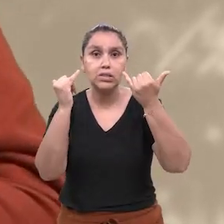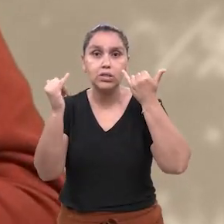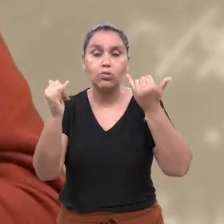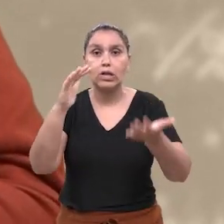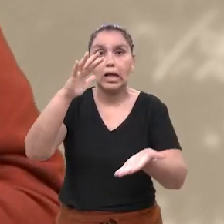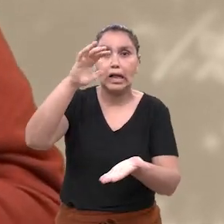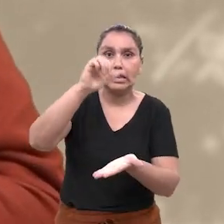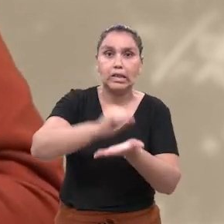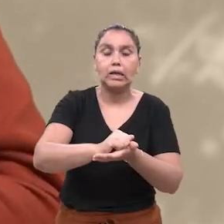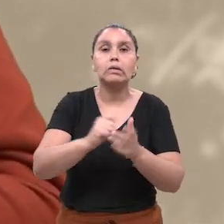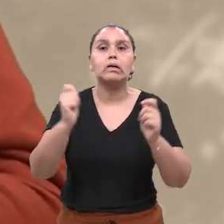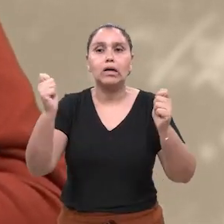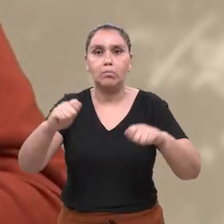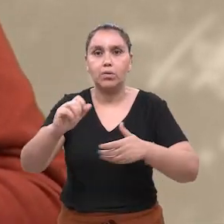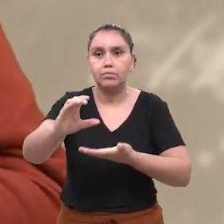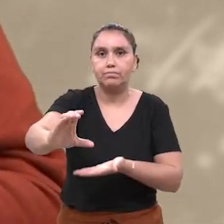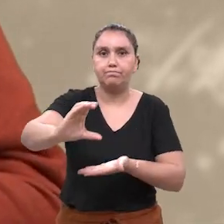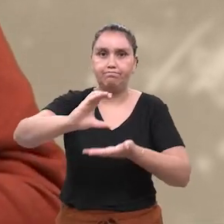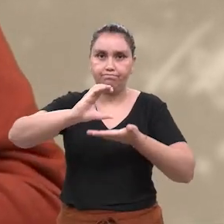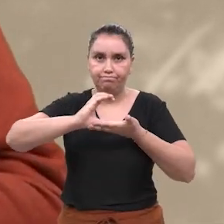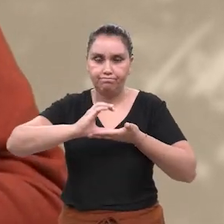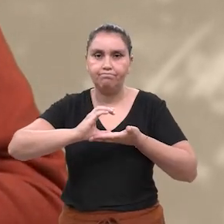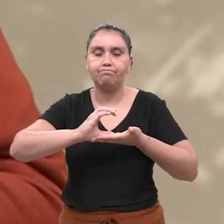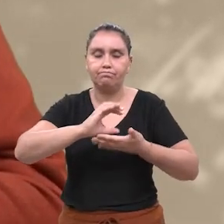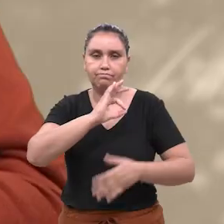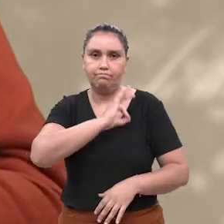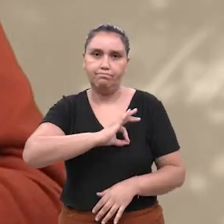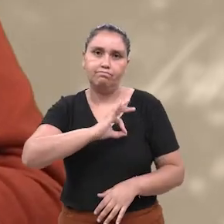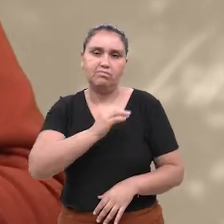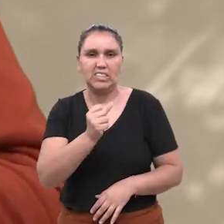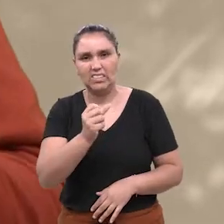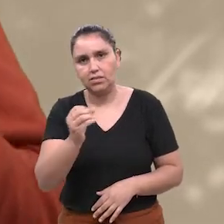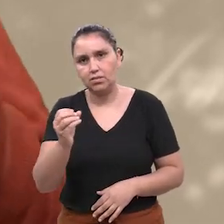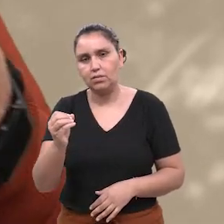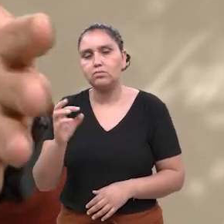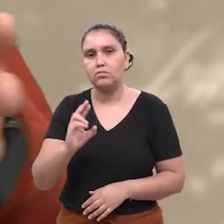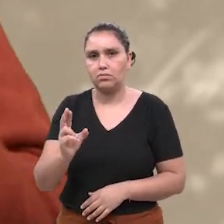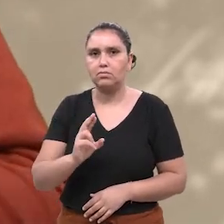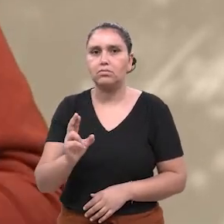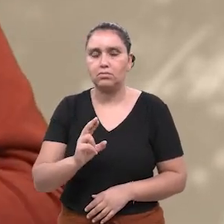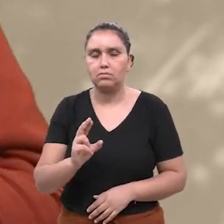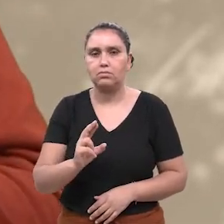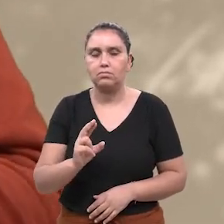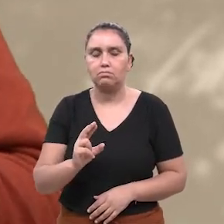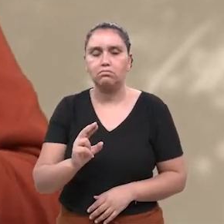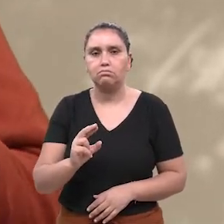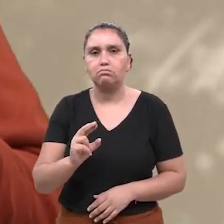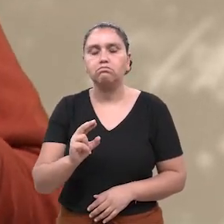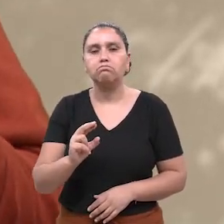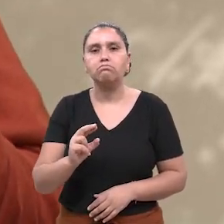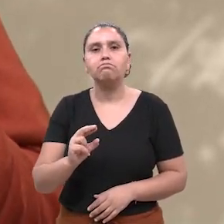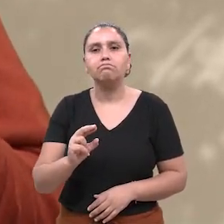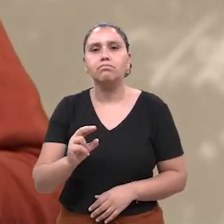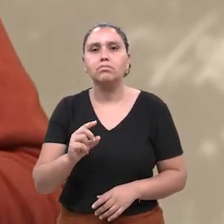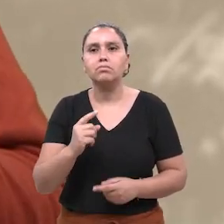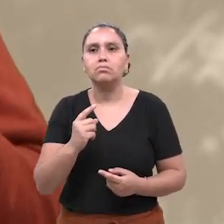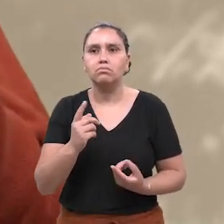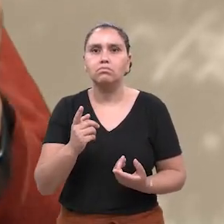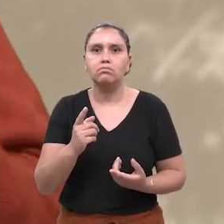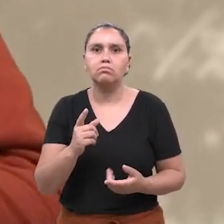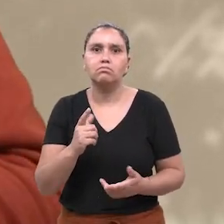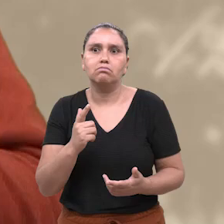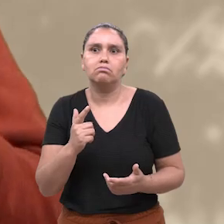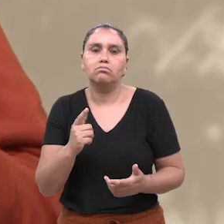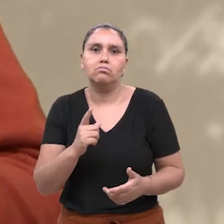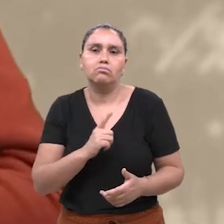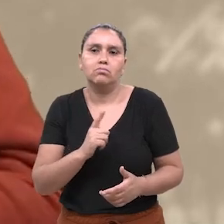para poder receber esses R$600. Foram momentos decisivos onde as pessoas tinham